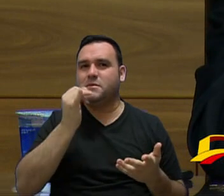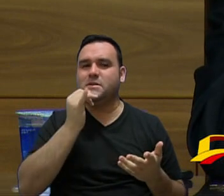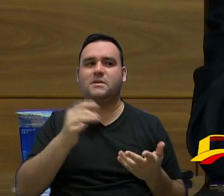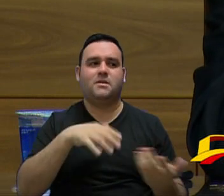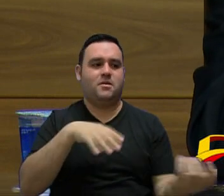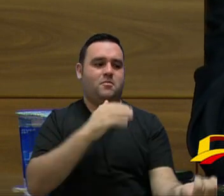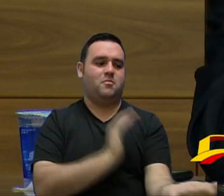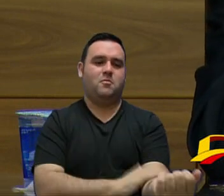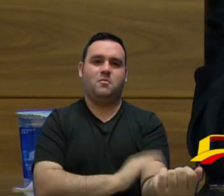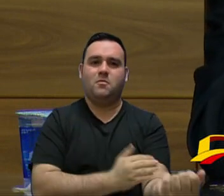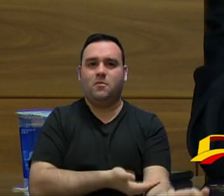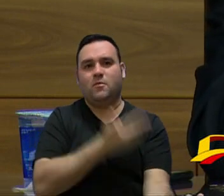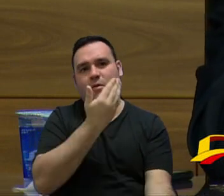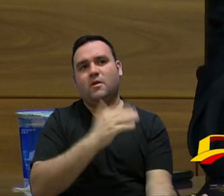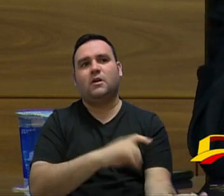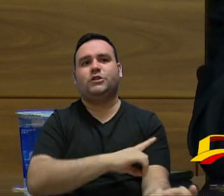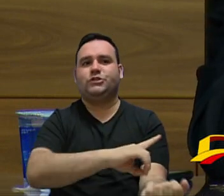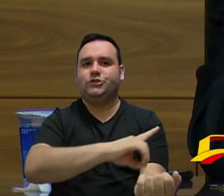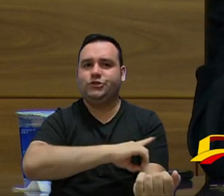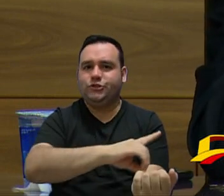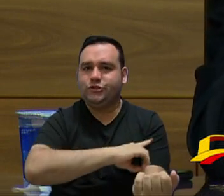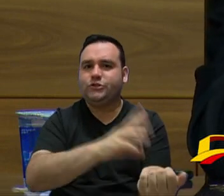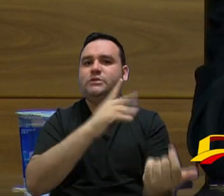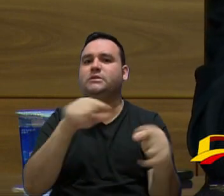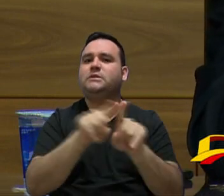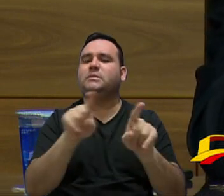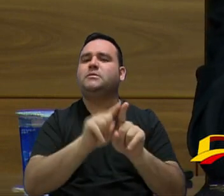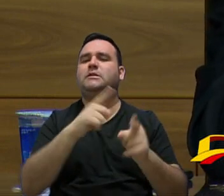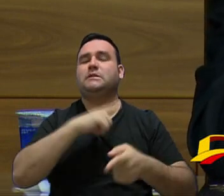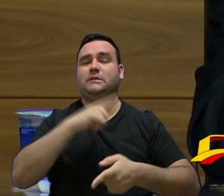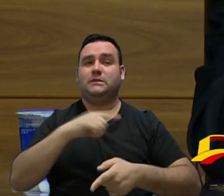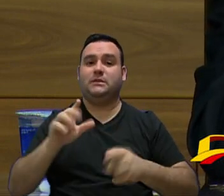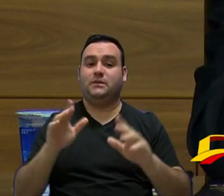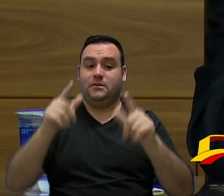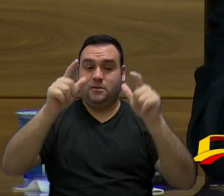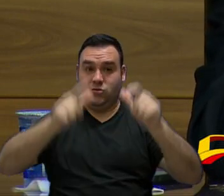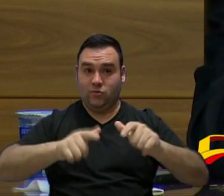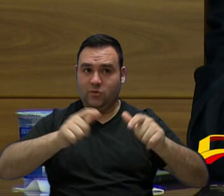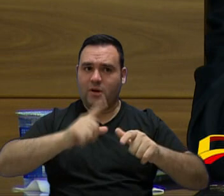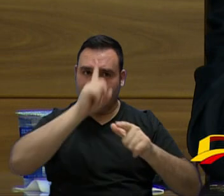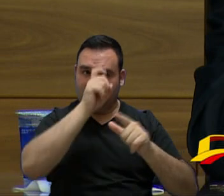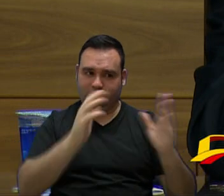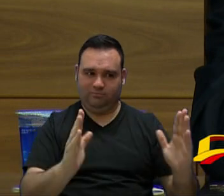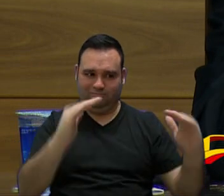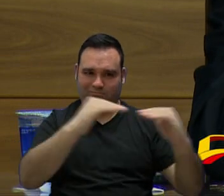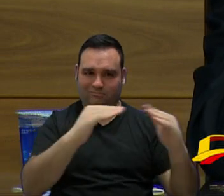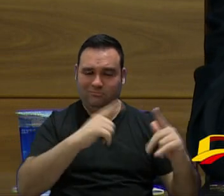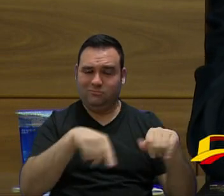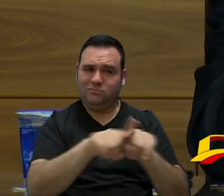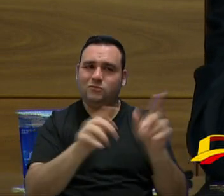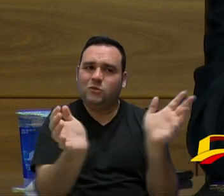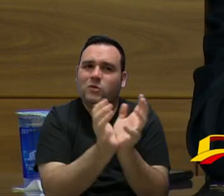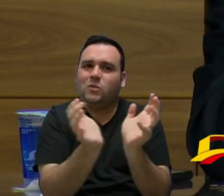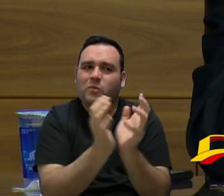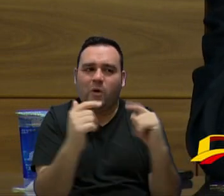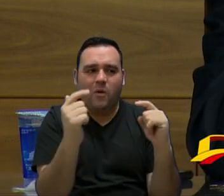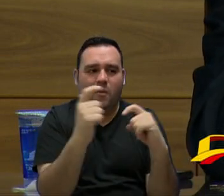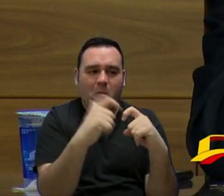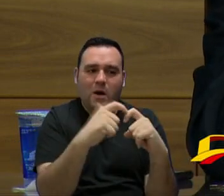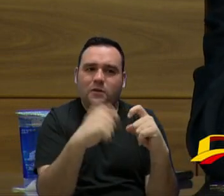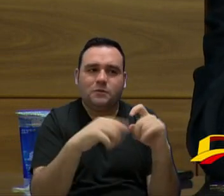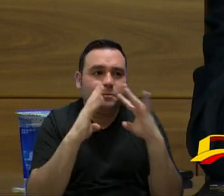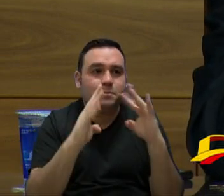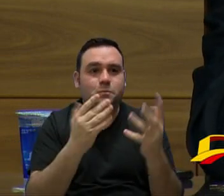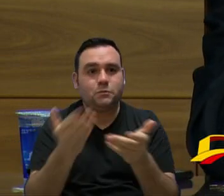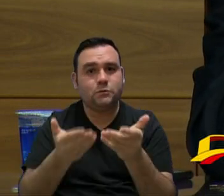de hipertensão como diabetes apesar de que nós temos nas unidades ainda tá uma equipe médica para